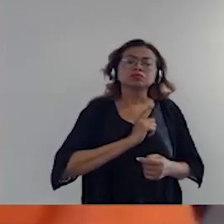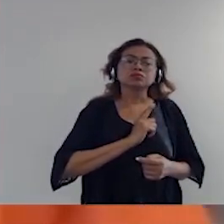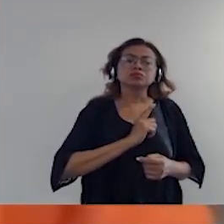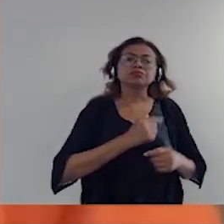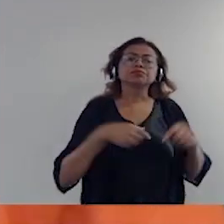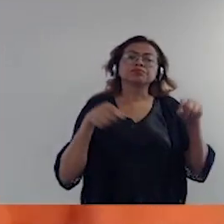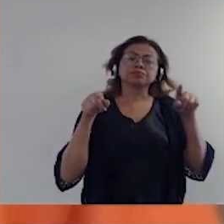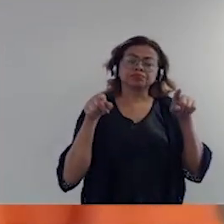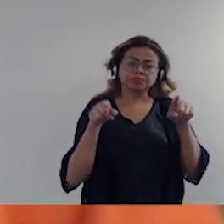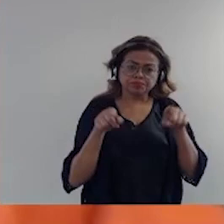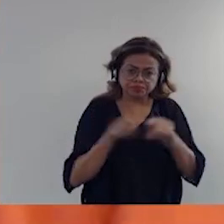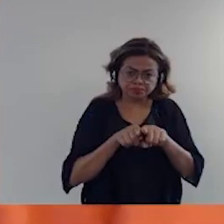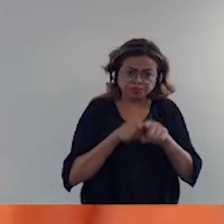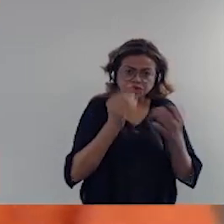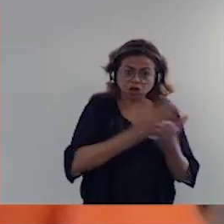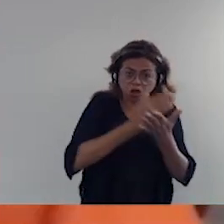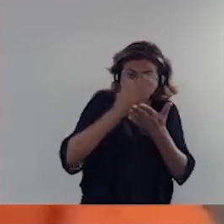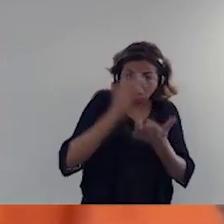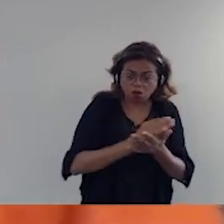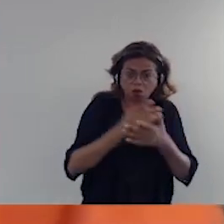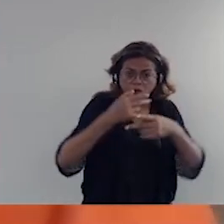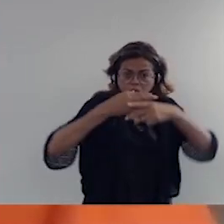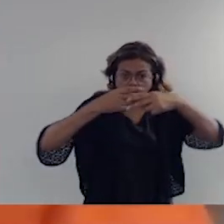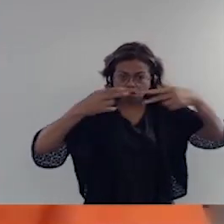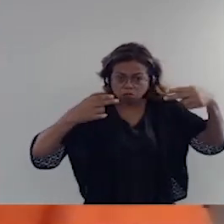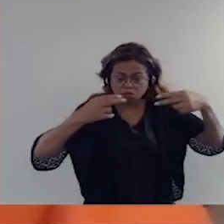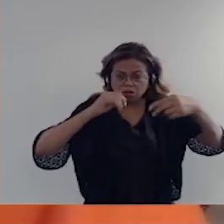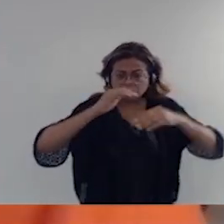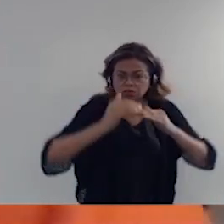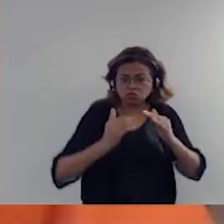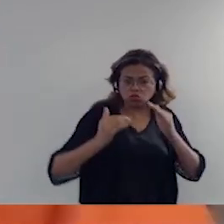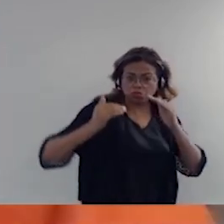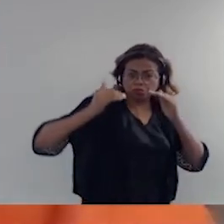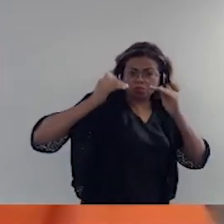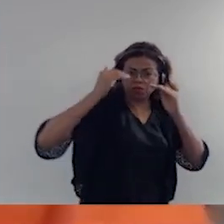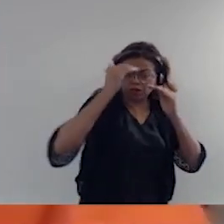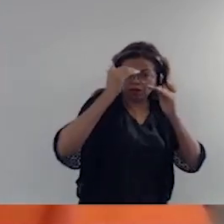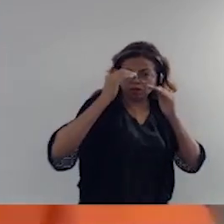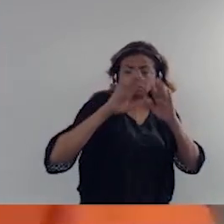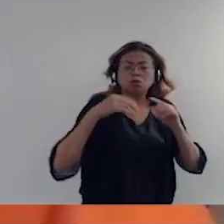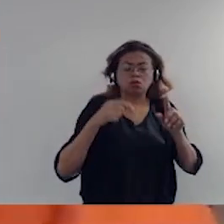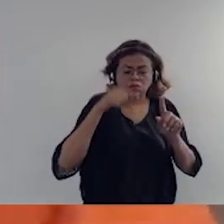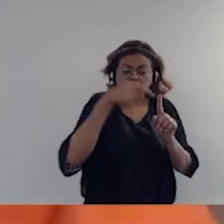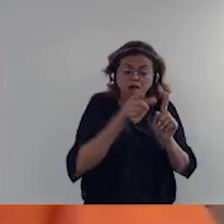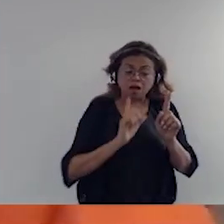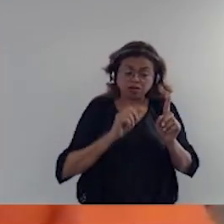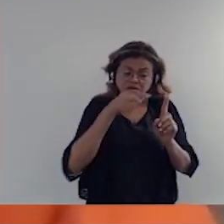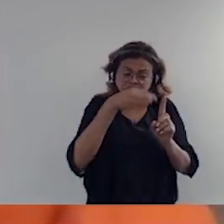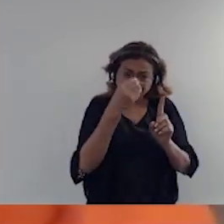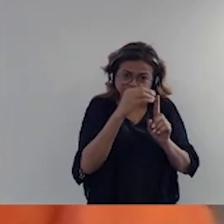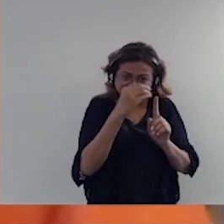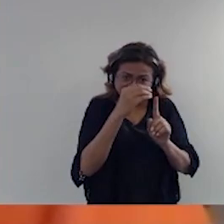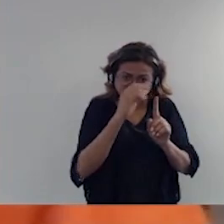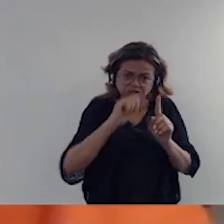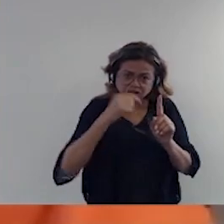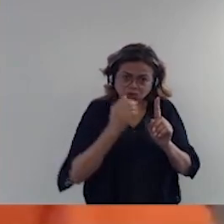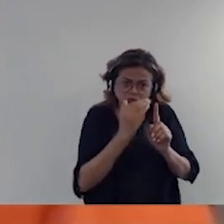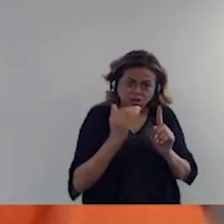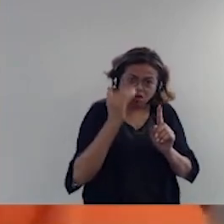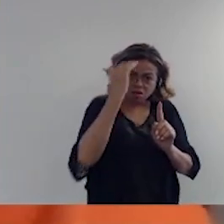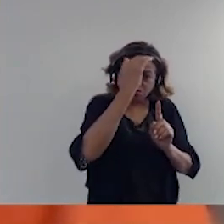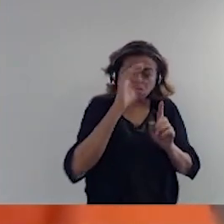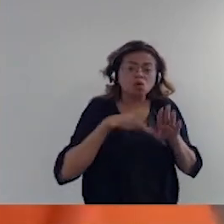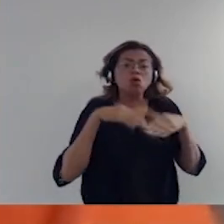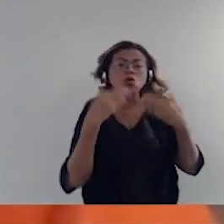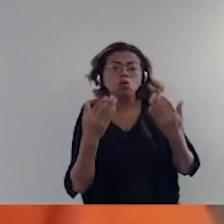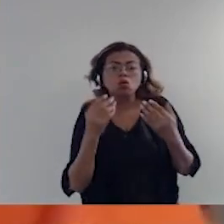também alguns elementos aí de superação de vulnerabilidades. E aí é que entra as